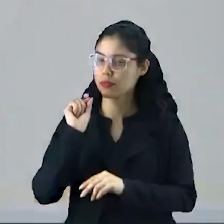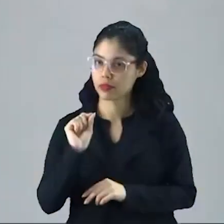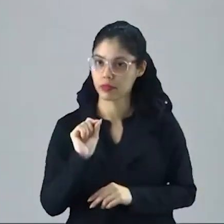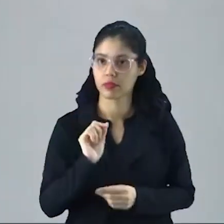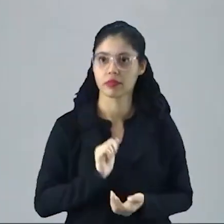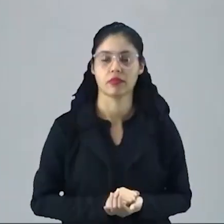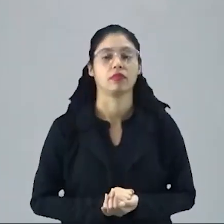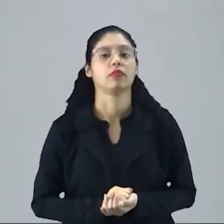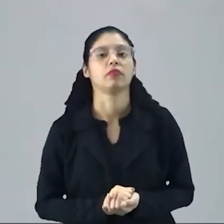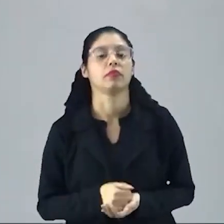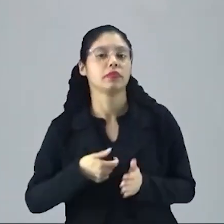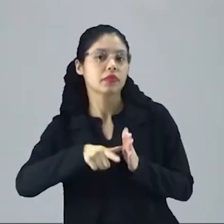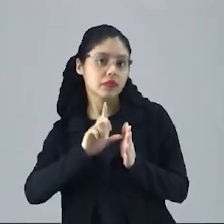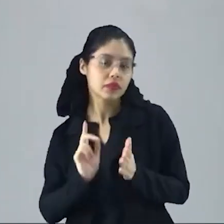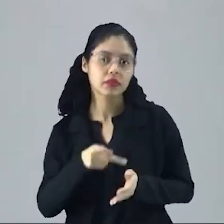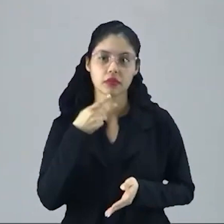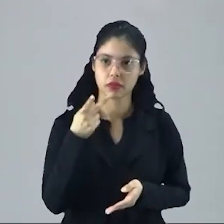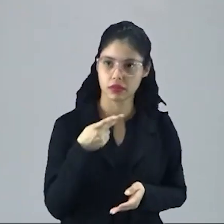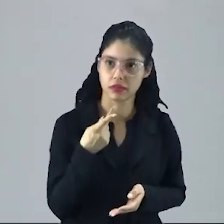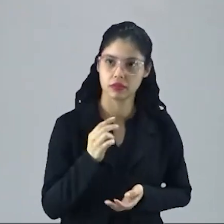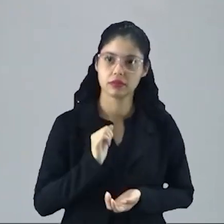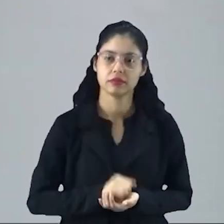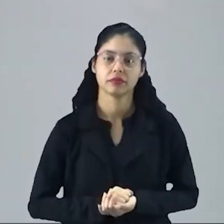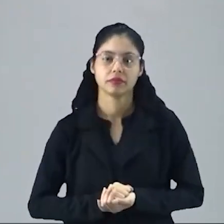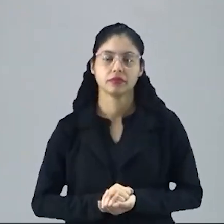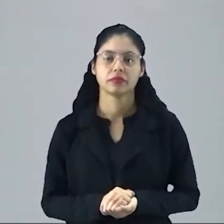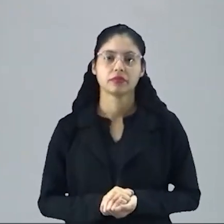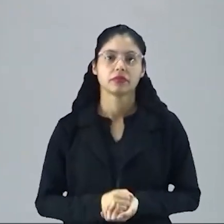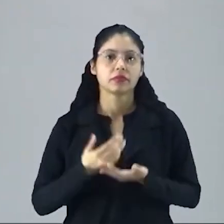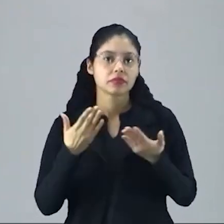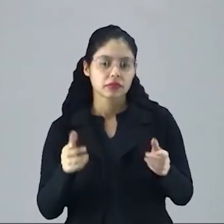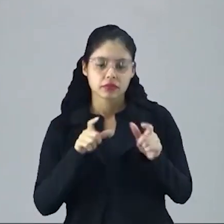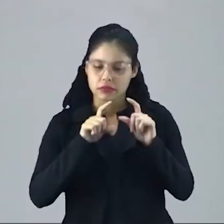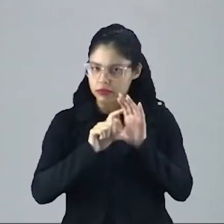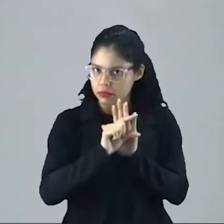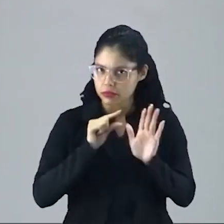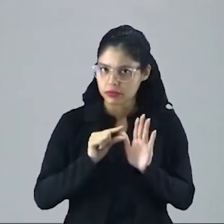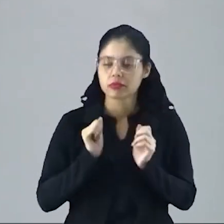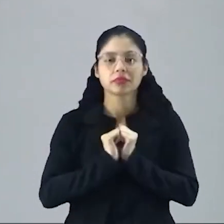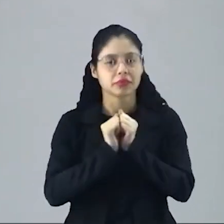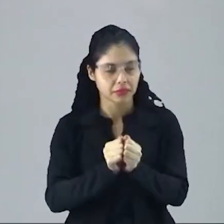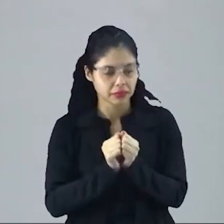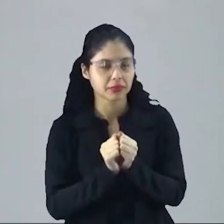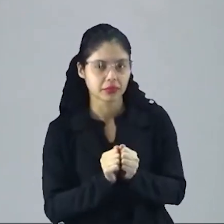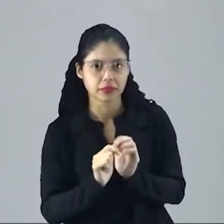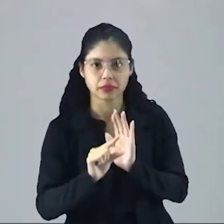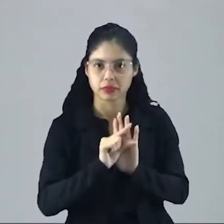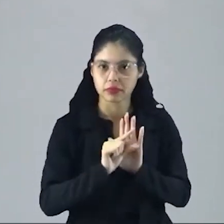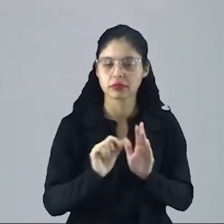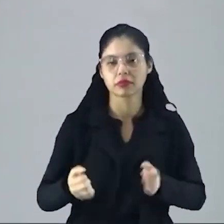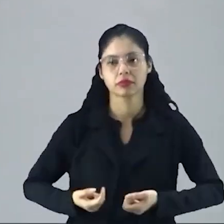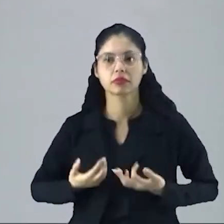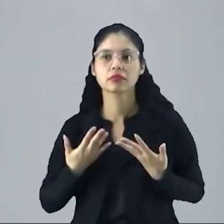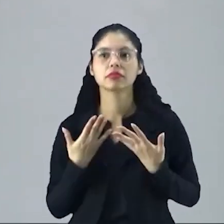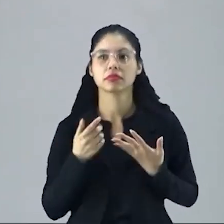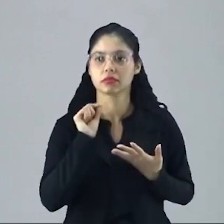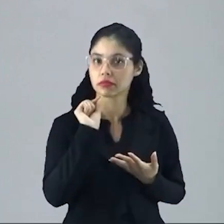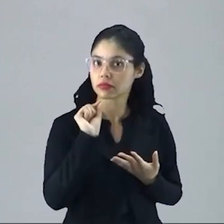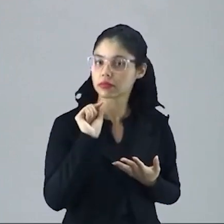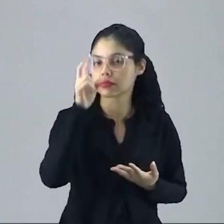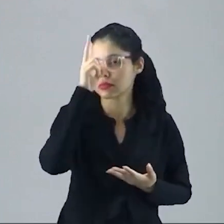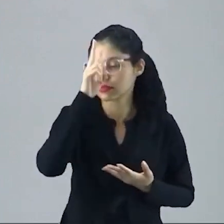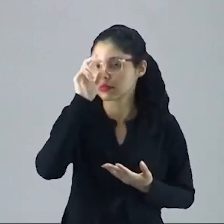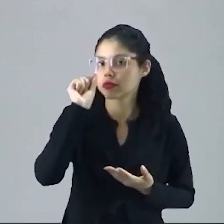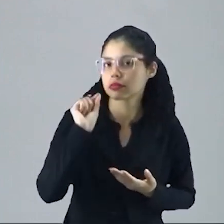em... Gente, antes da gente falar sobre esse pedacinho, ler com vocês, né, esse pedacinho do manifesto, eu